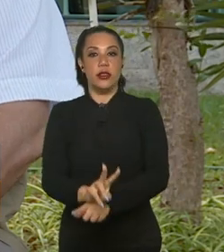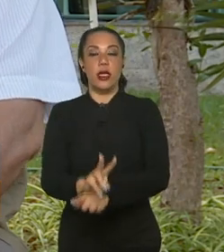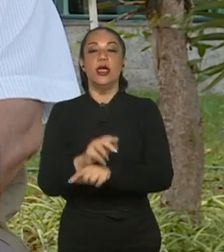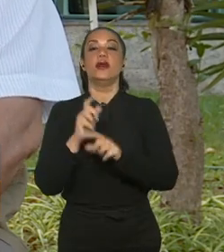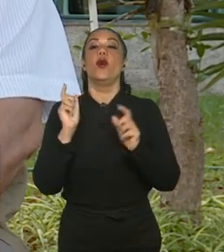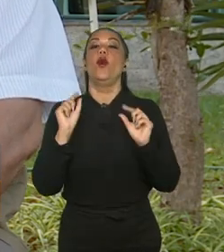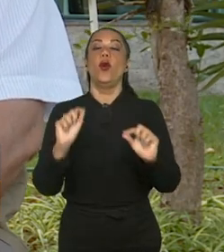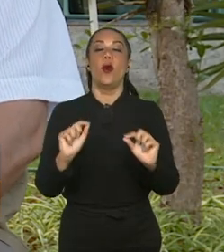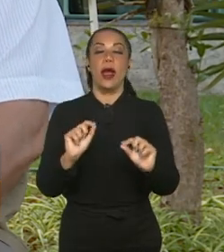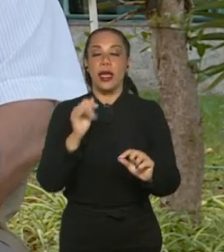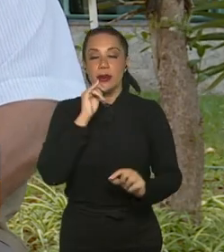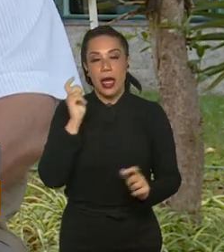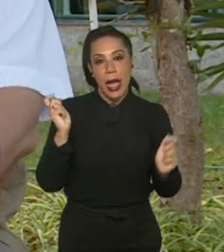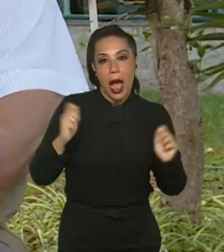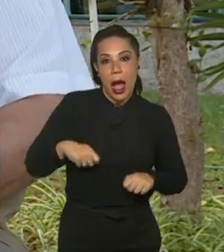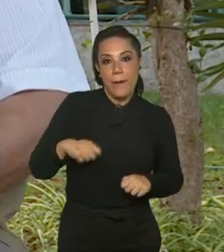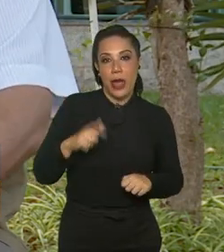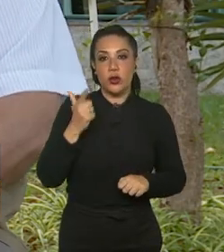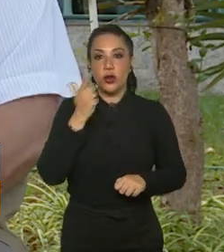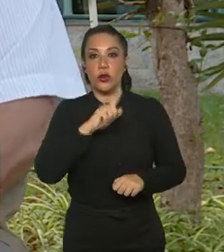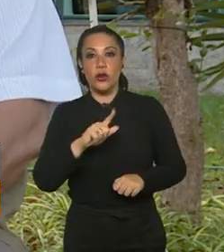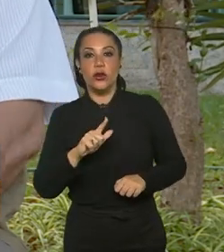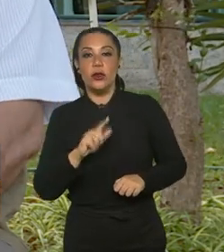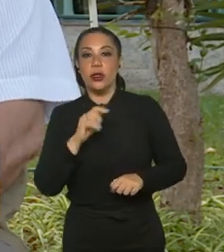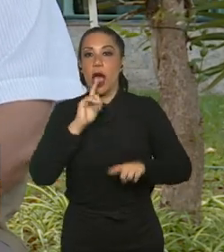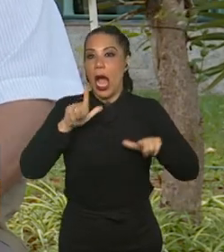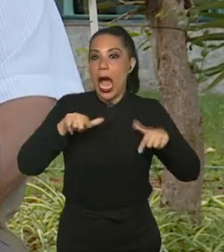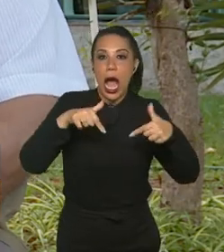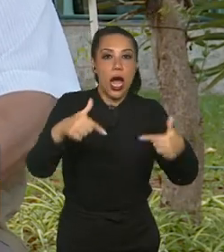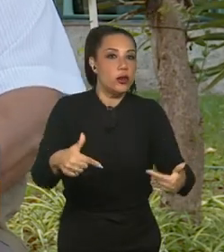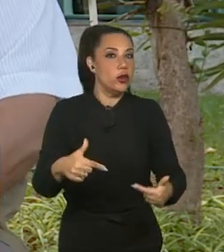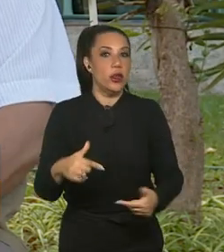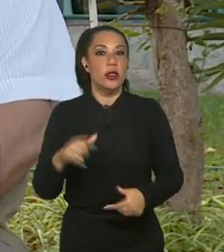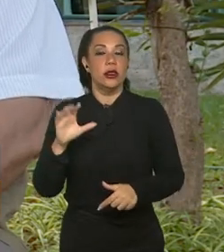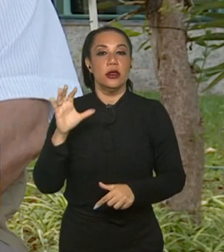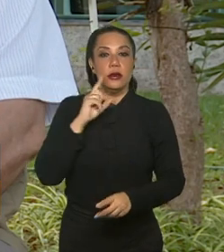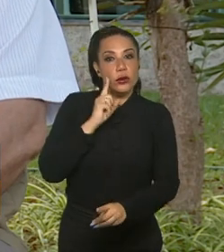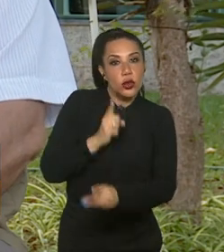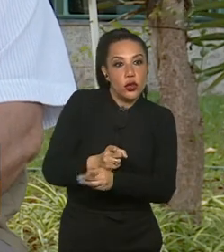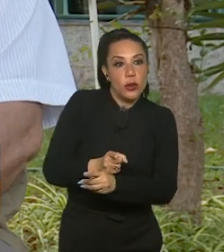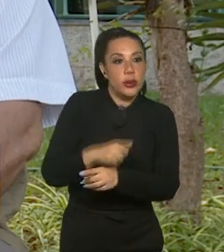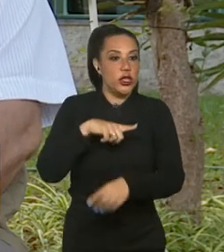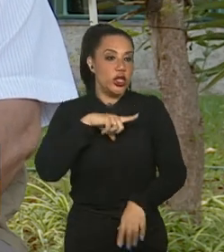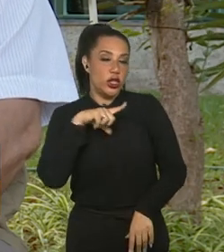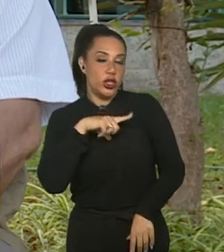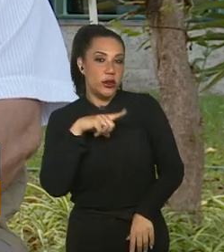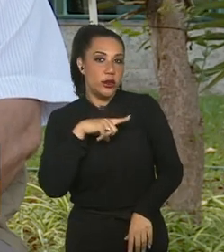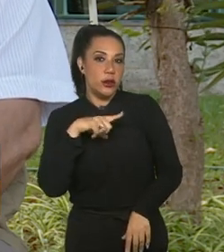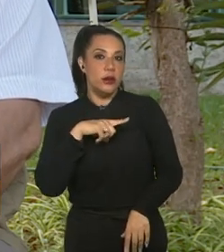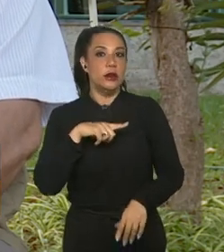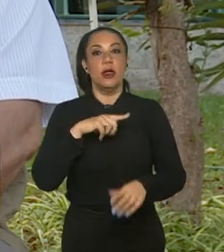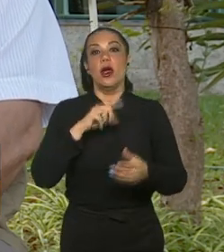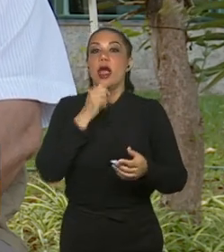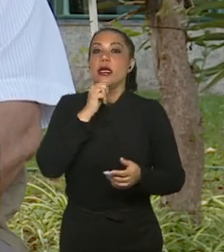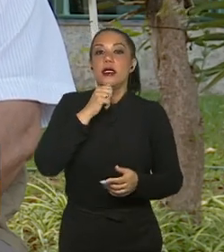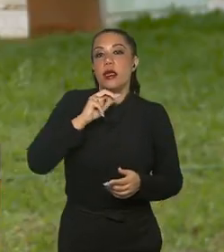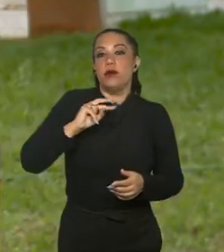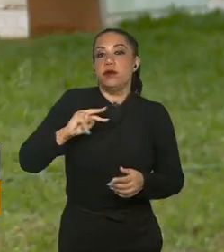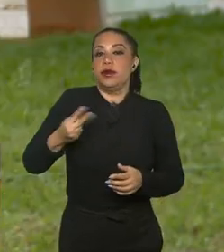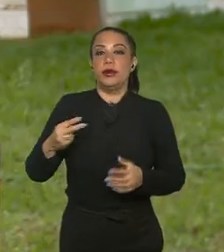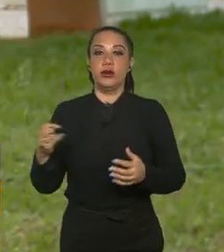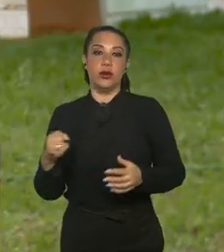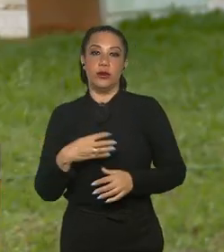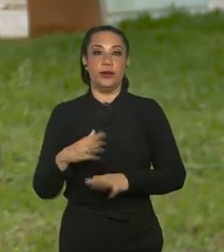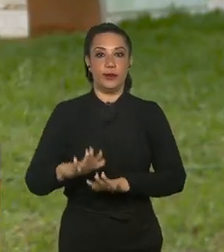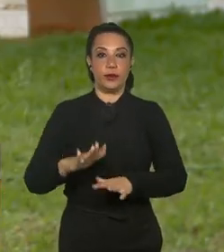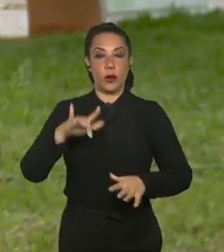seja capaz de acionar ações no caso de identificação de alguma variável nova. Os